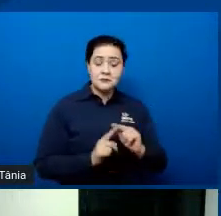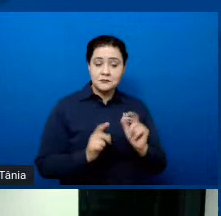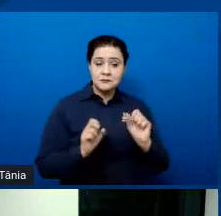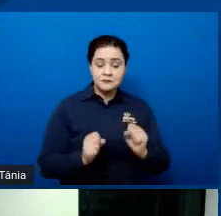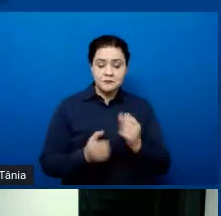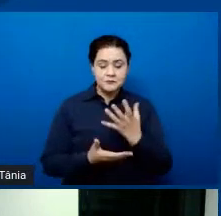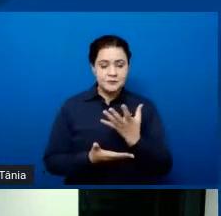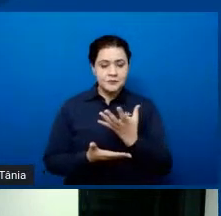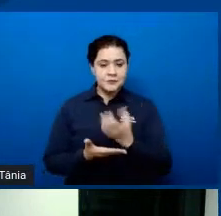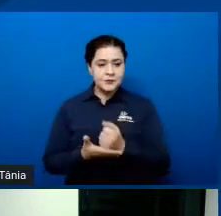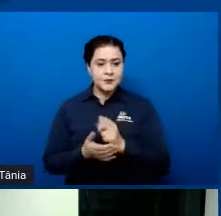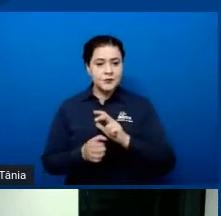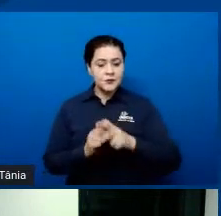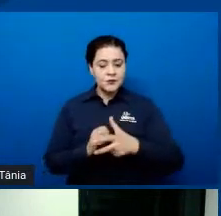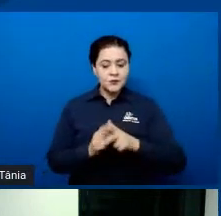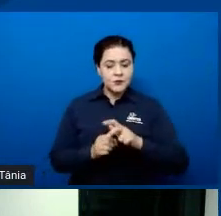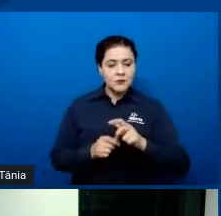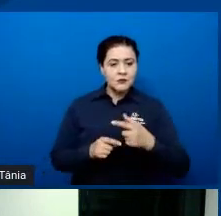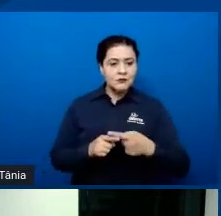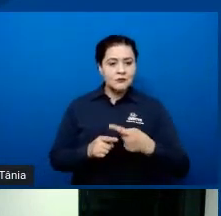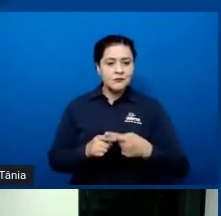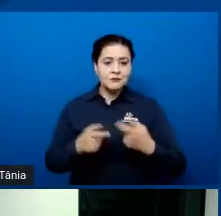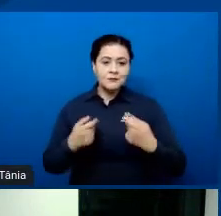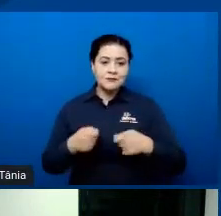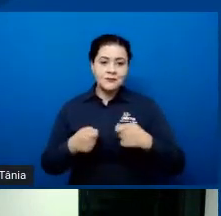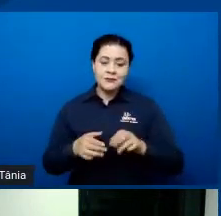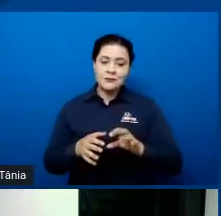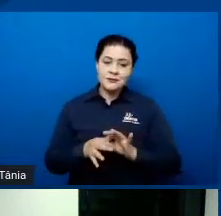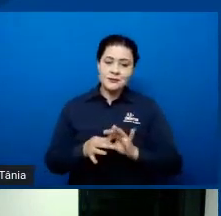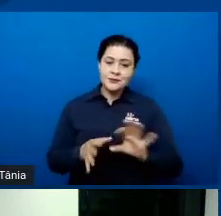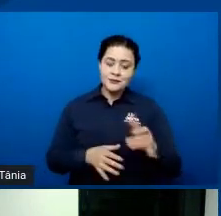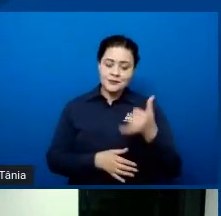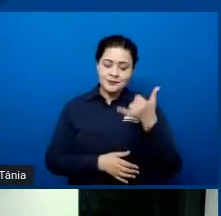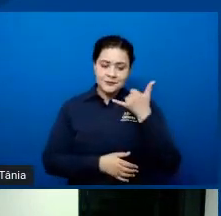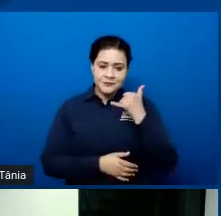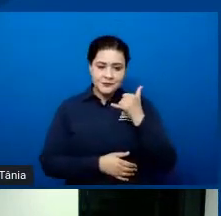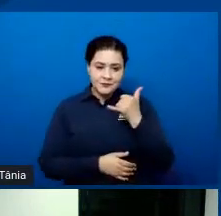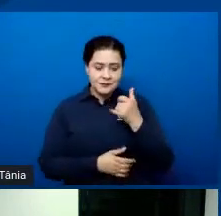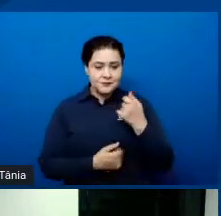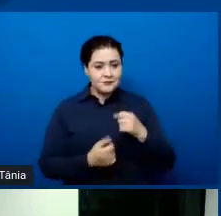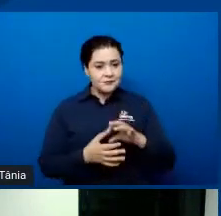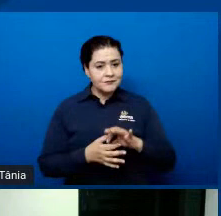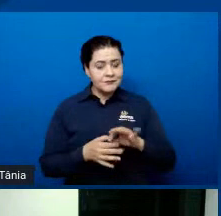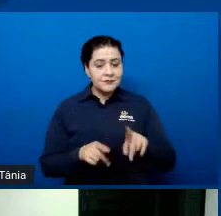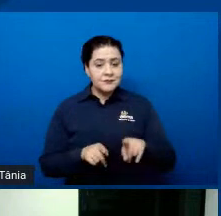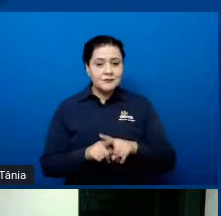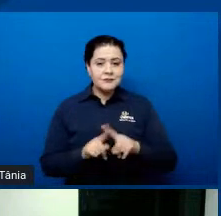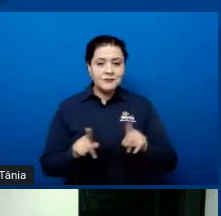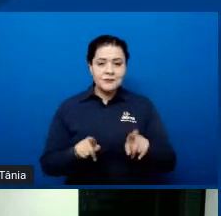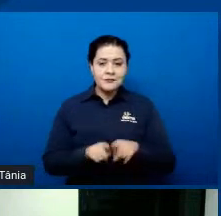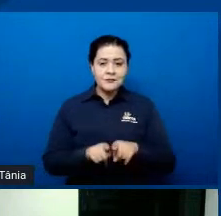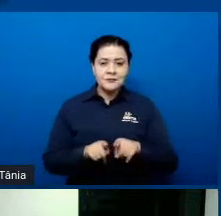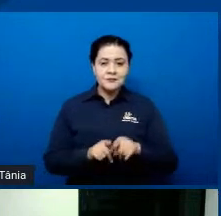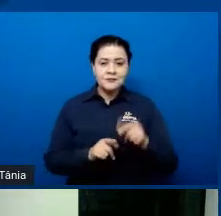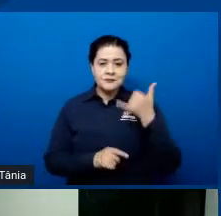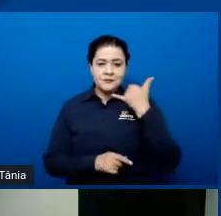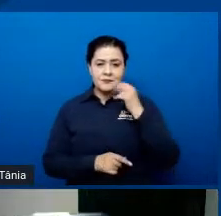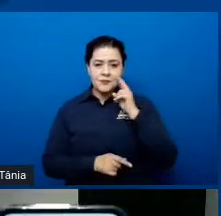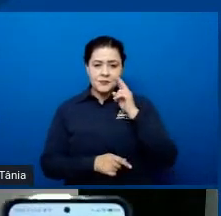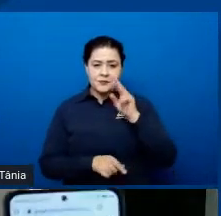para permitir o uso da câmera, eu poder permitir o celular a fazer isso aí. Mas eu não sei se vocês enxergam a tela do meu celular aqui,